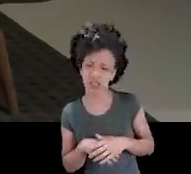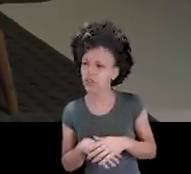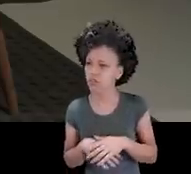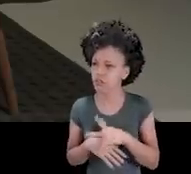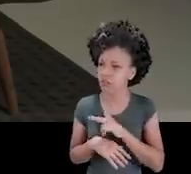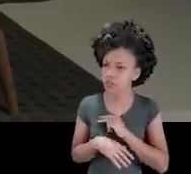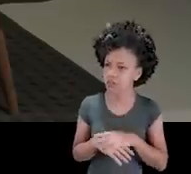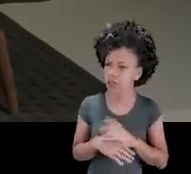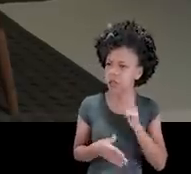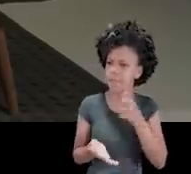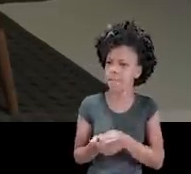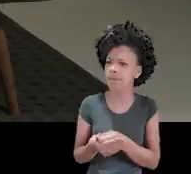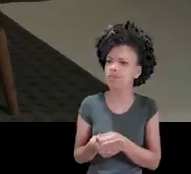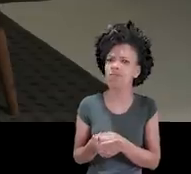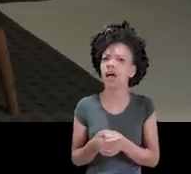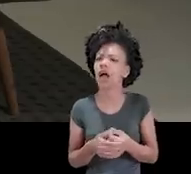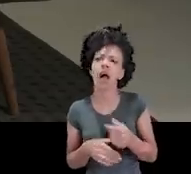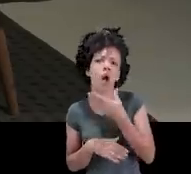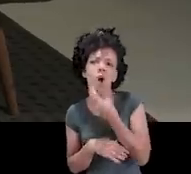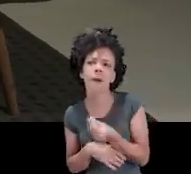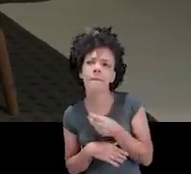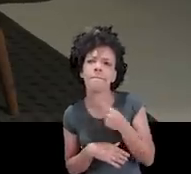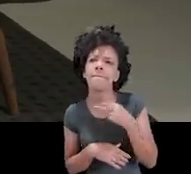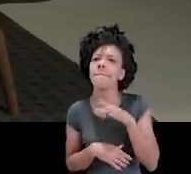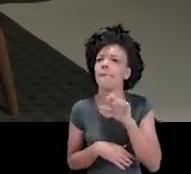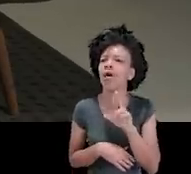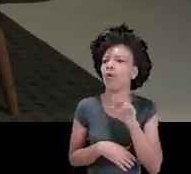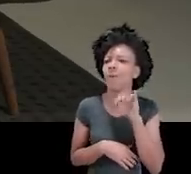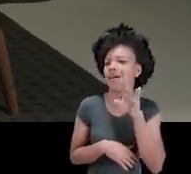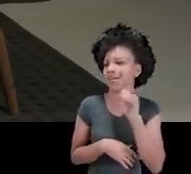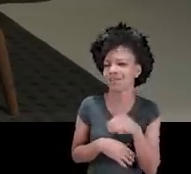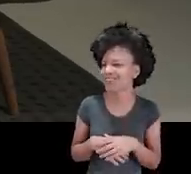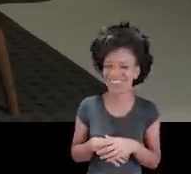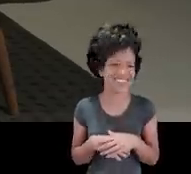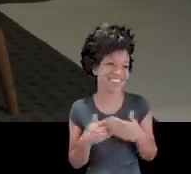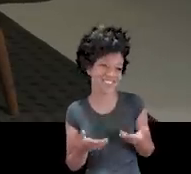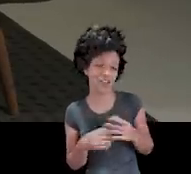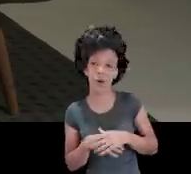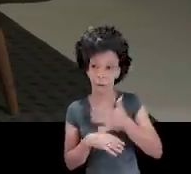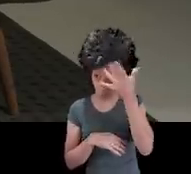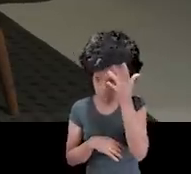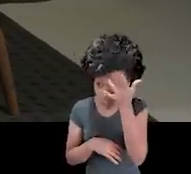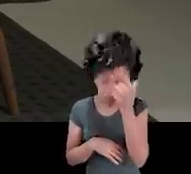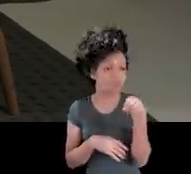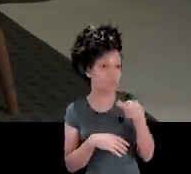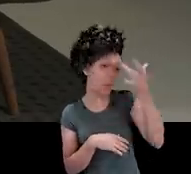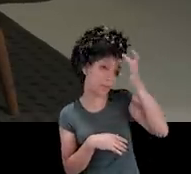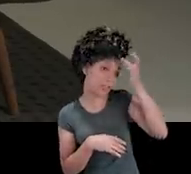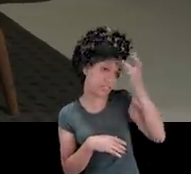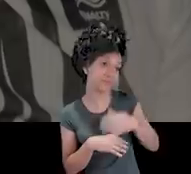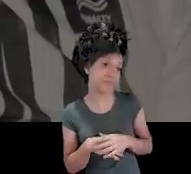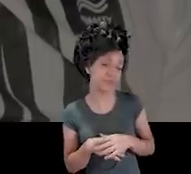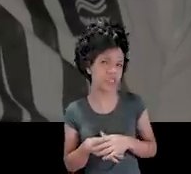você fala assim, não, quem manda muito é cara. É o Paulo Roberto. Ela fala, é indiano. Muito específico. O indiano? É, eu acredito